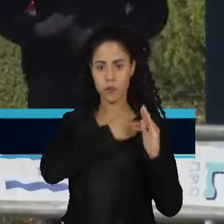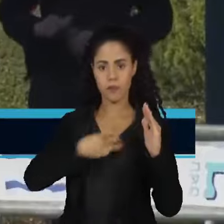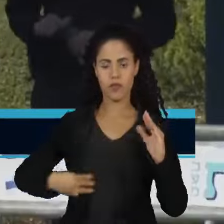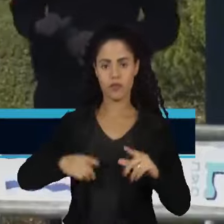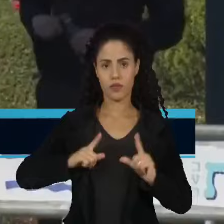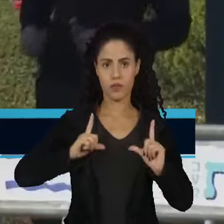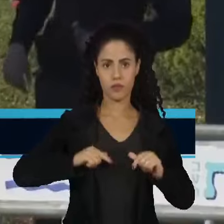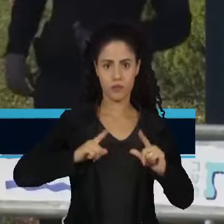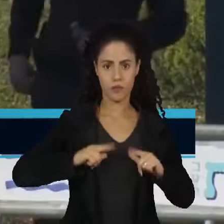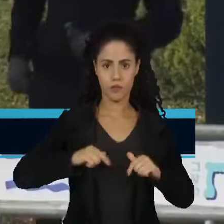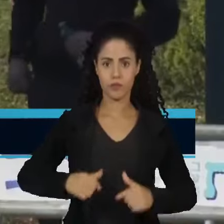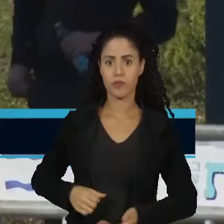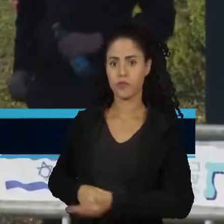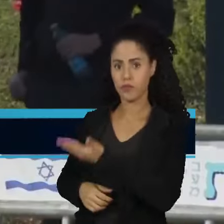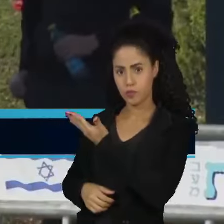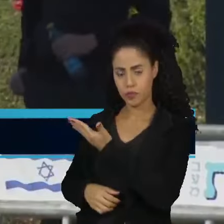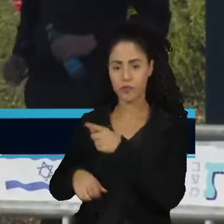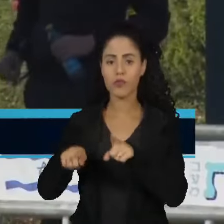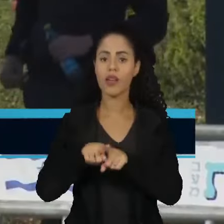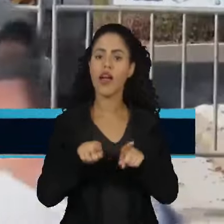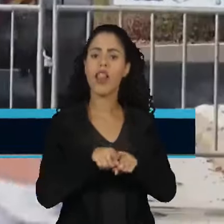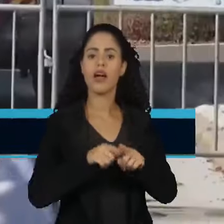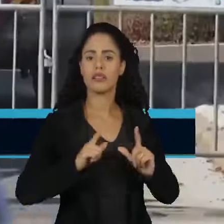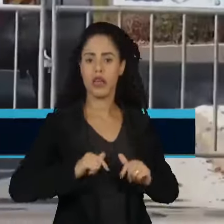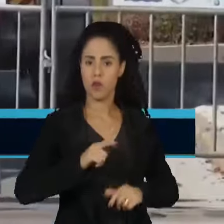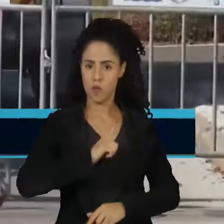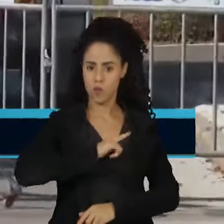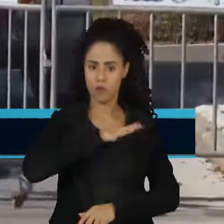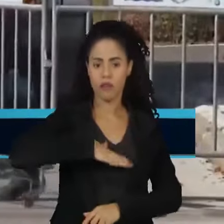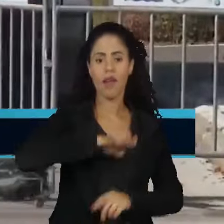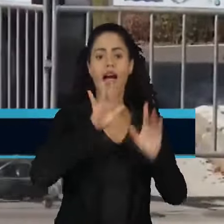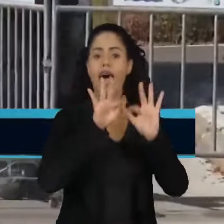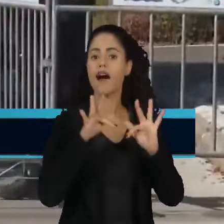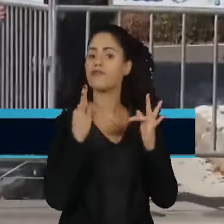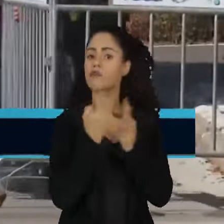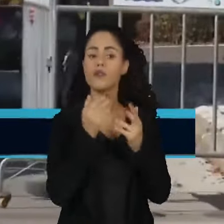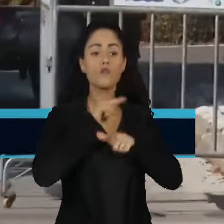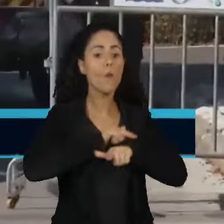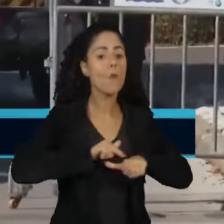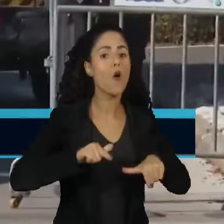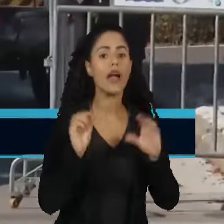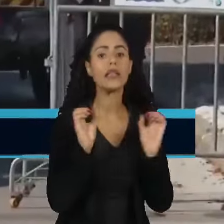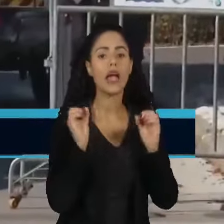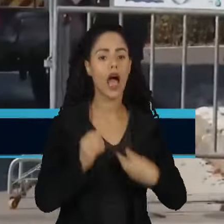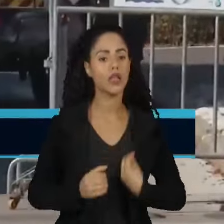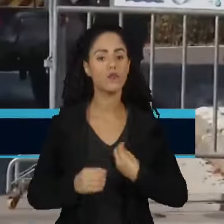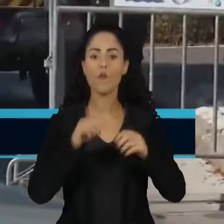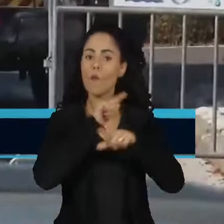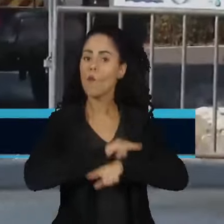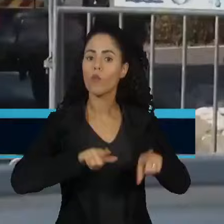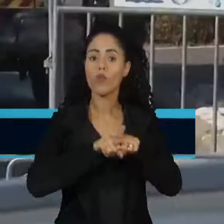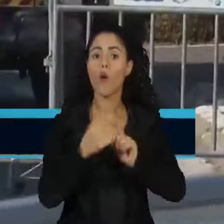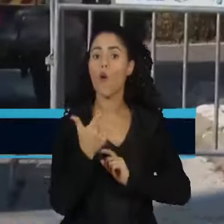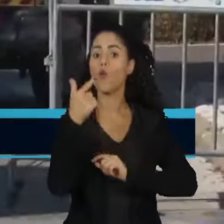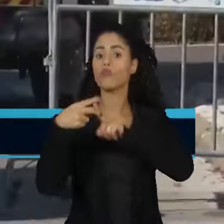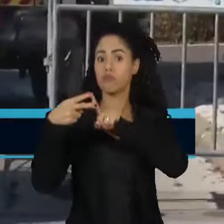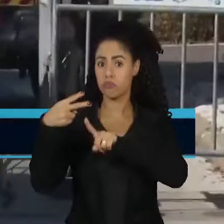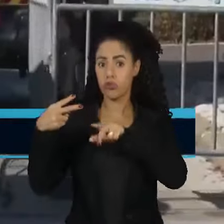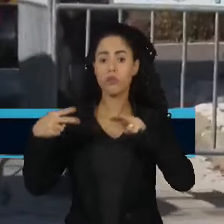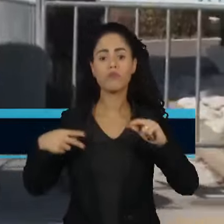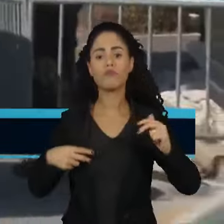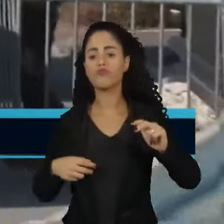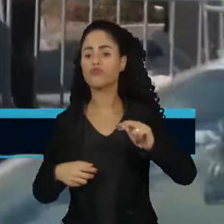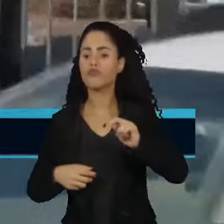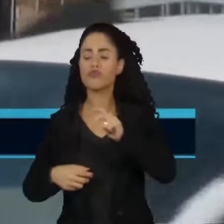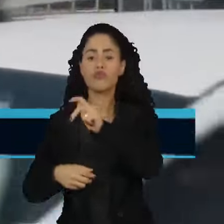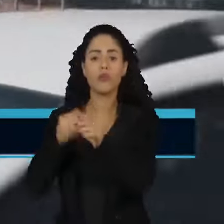Netanyahu, da Cesareia, costa israelense. A família não estava no local. Outros dois drones que também cruzaram